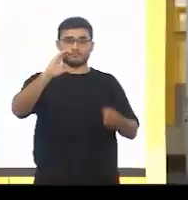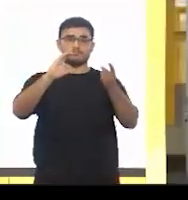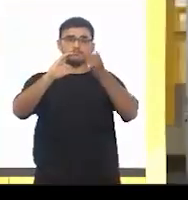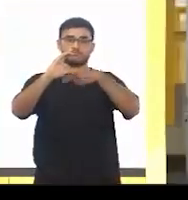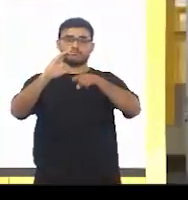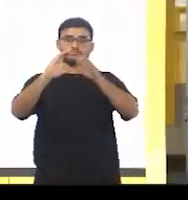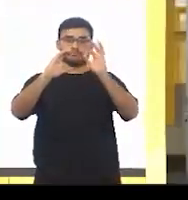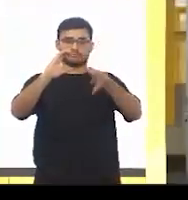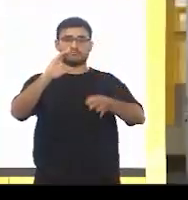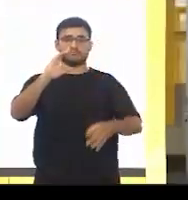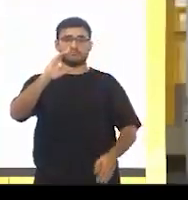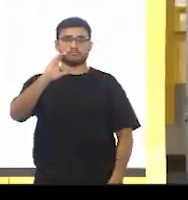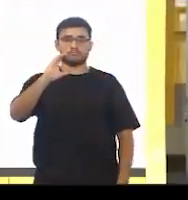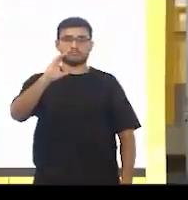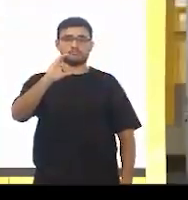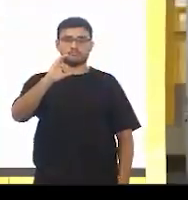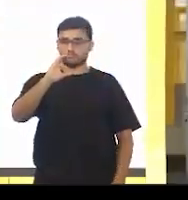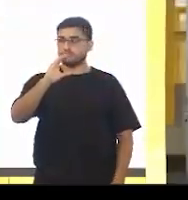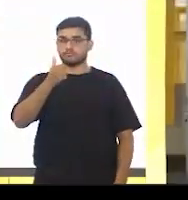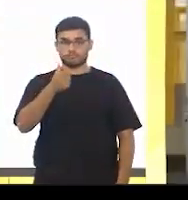Letra?